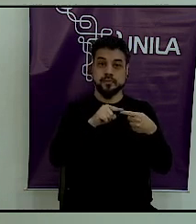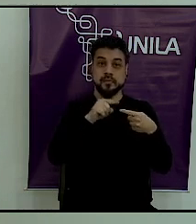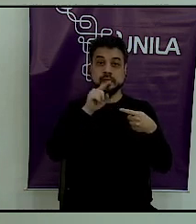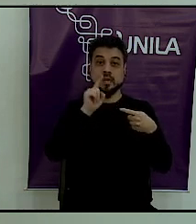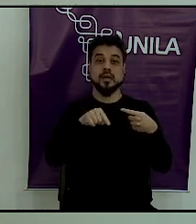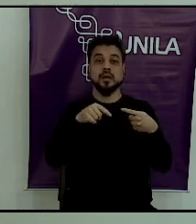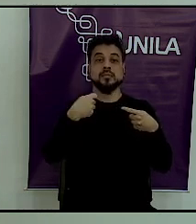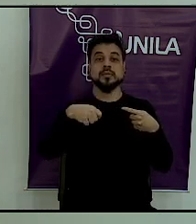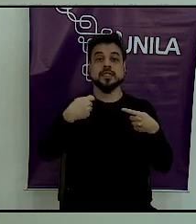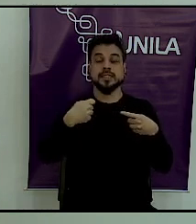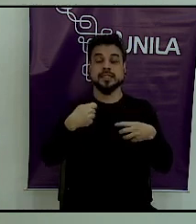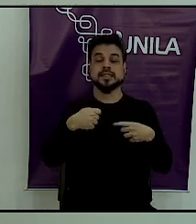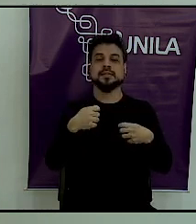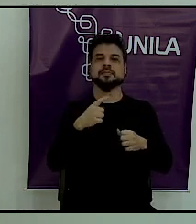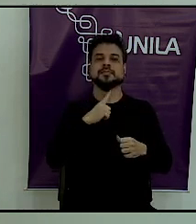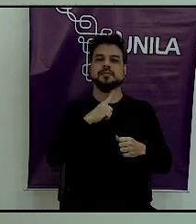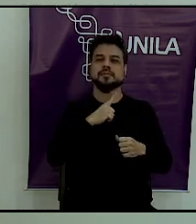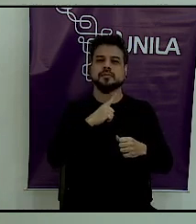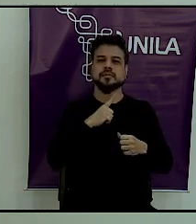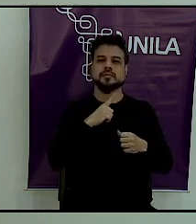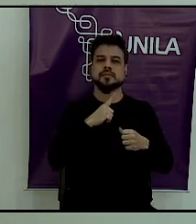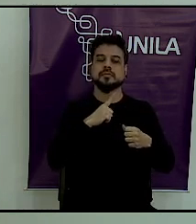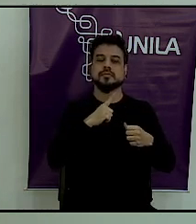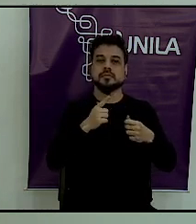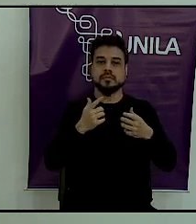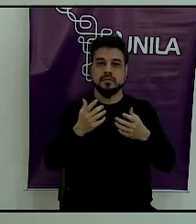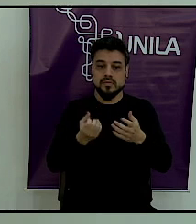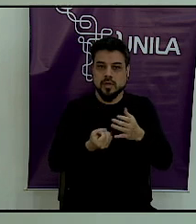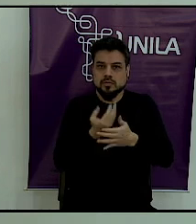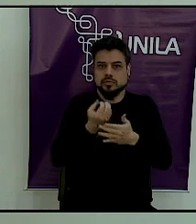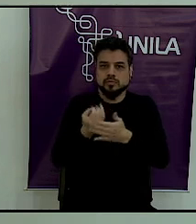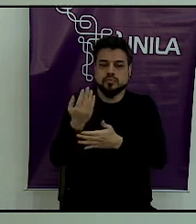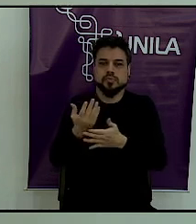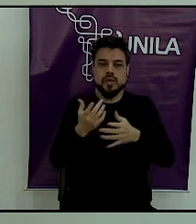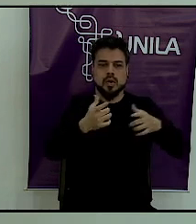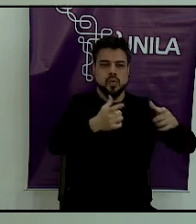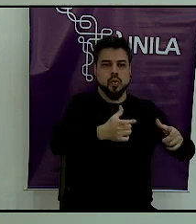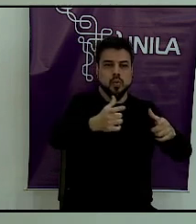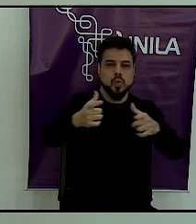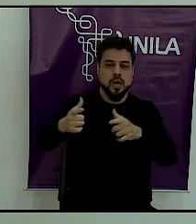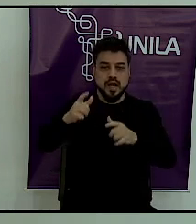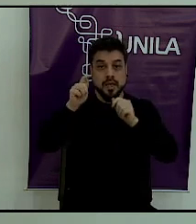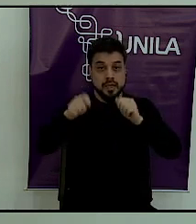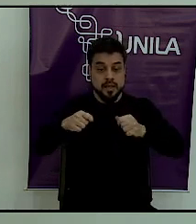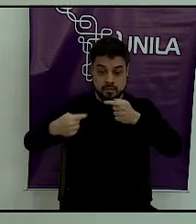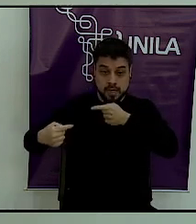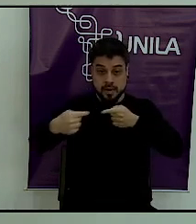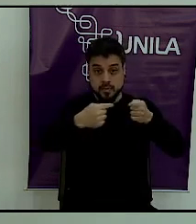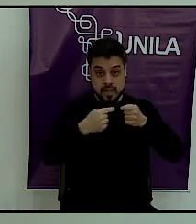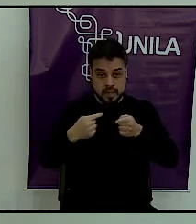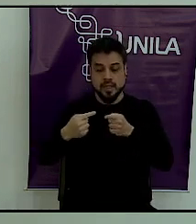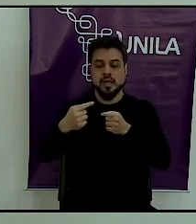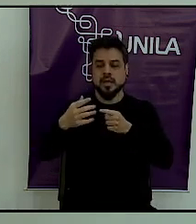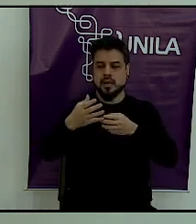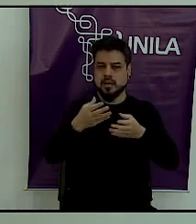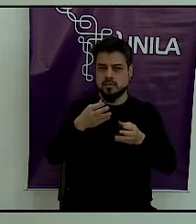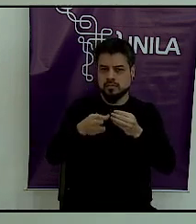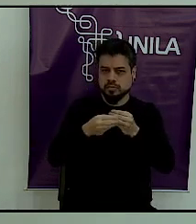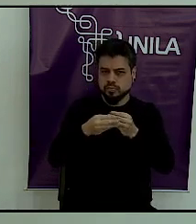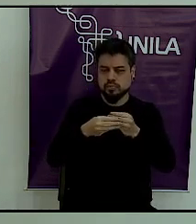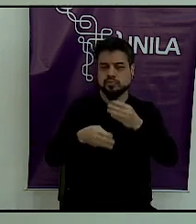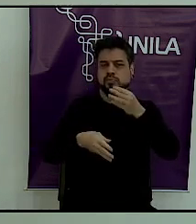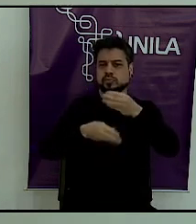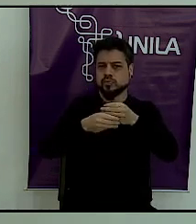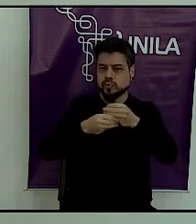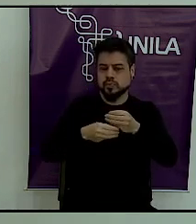precisamos criar espaços de debate para que nós possamos tratar o estágio, principalmente o estágio não